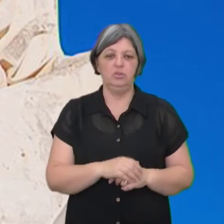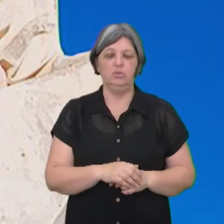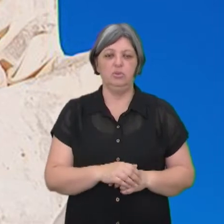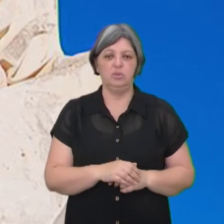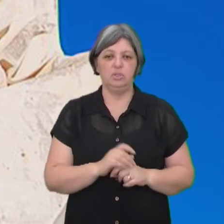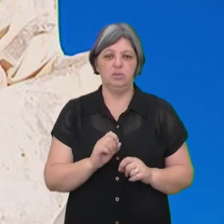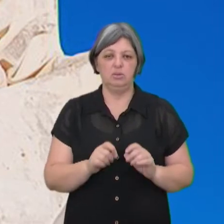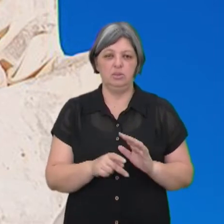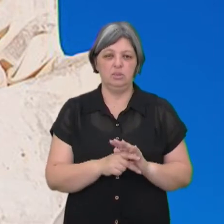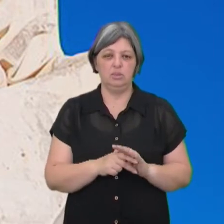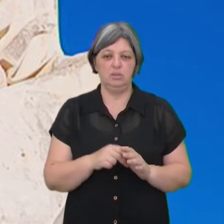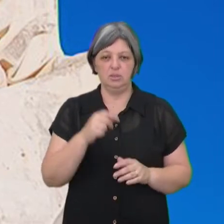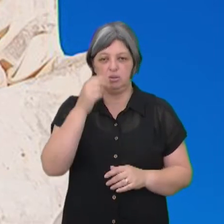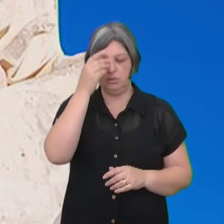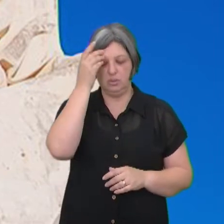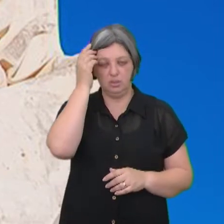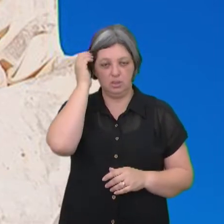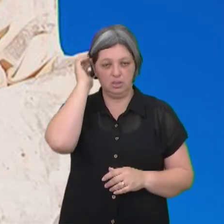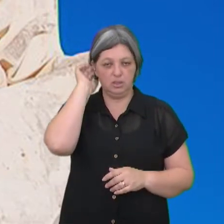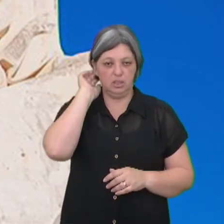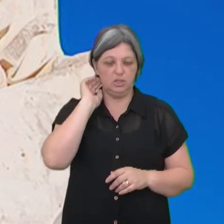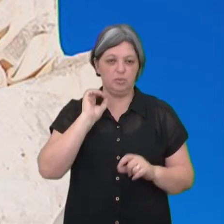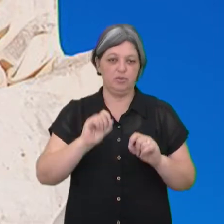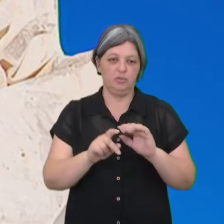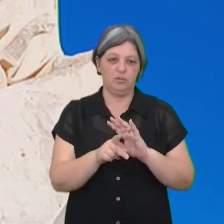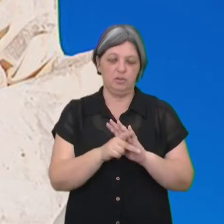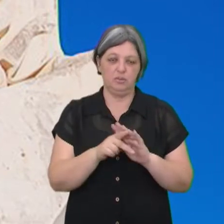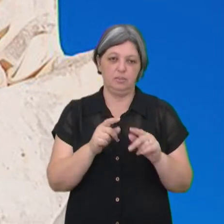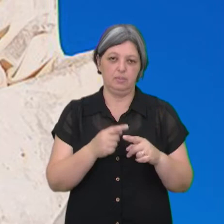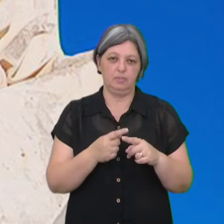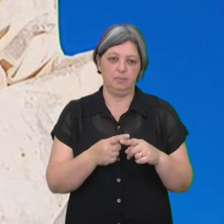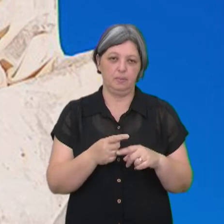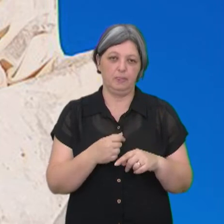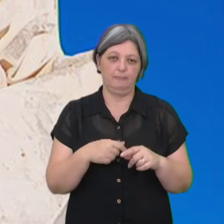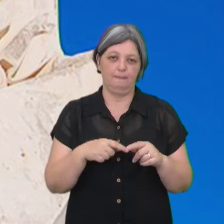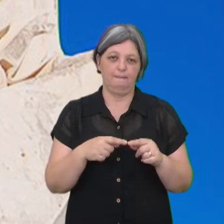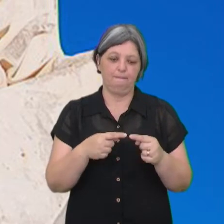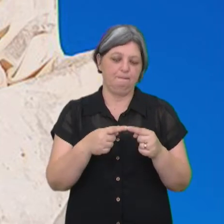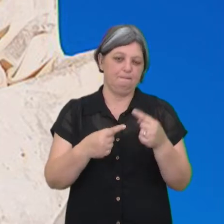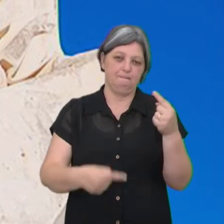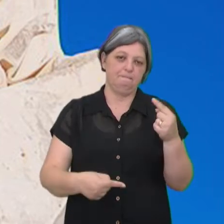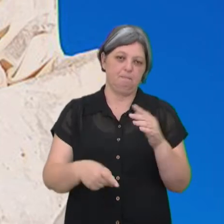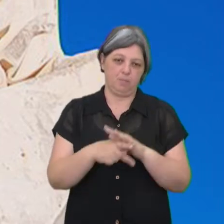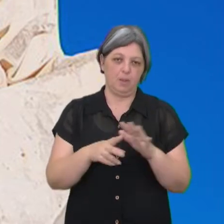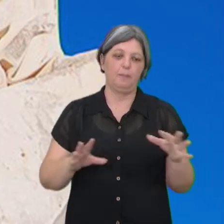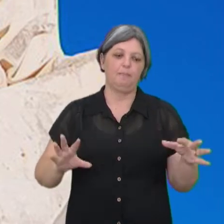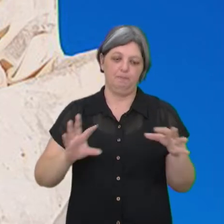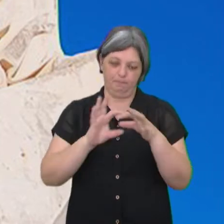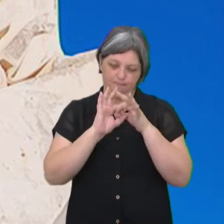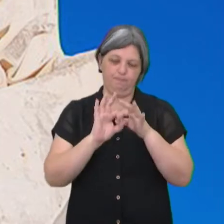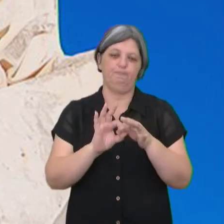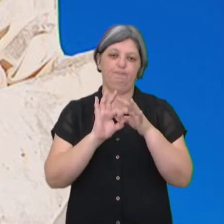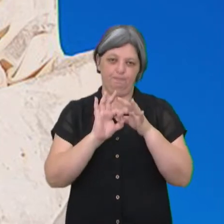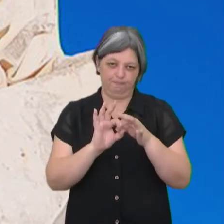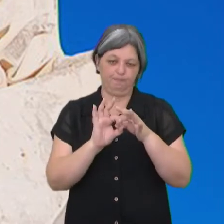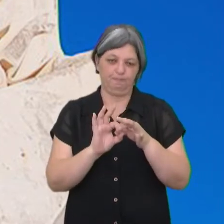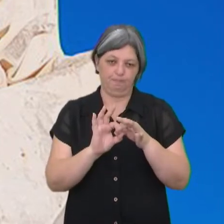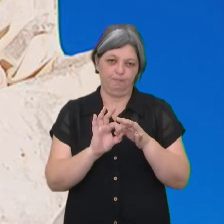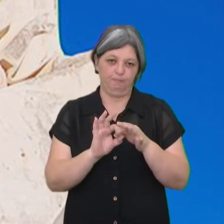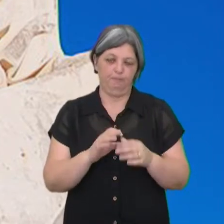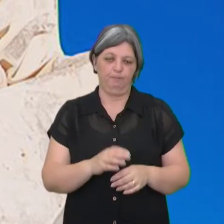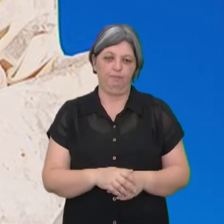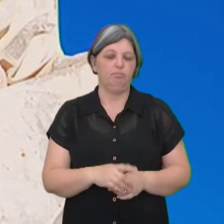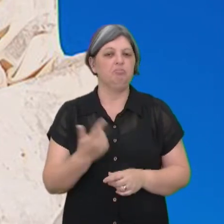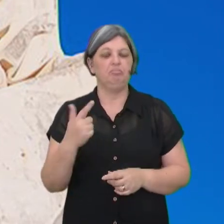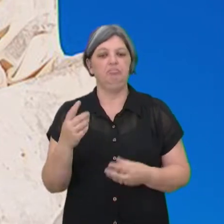justamente, né, por esse fato de termos sido aí colônia. Inclusive, uma coisa está totalmente associada à outra, né? Não